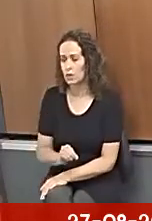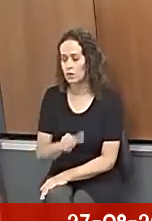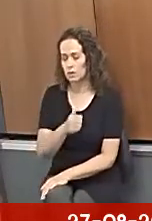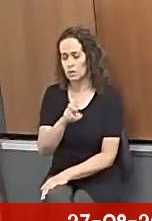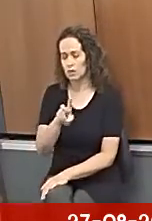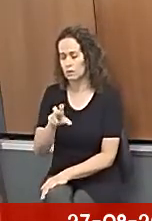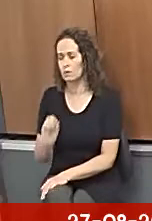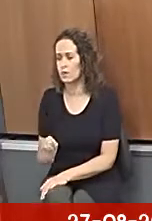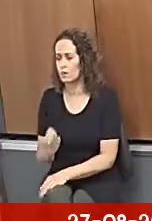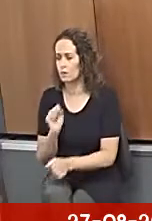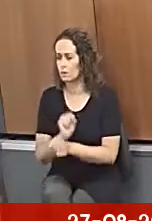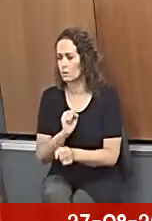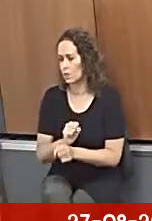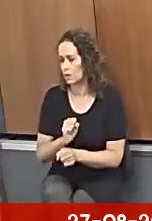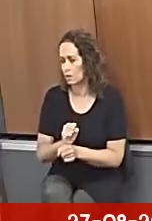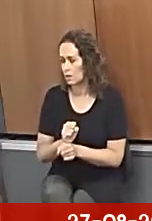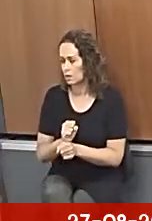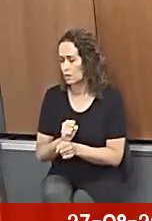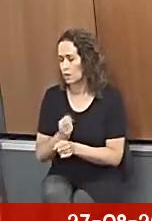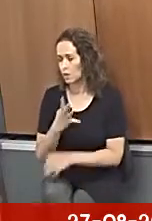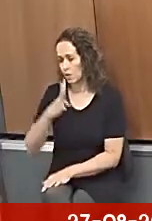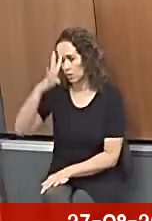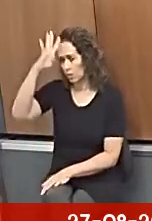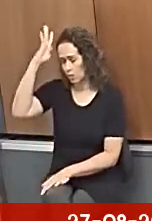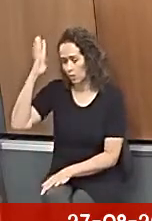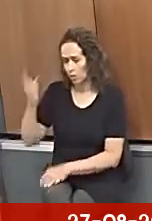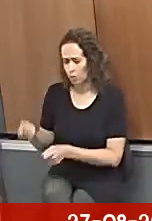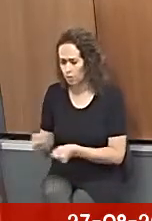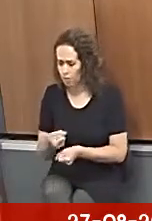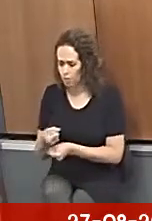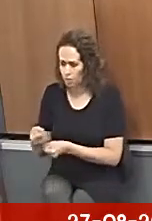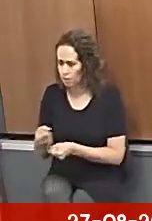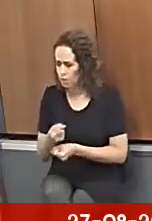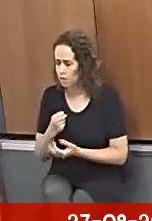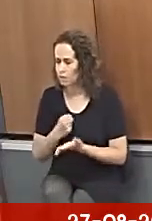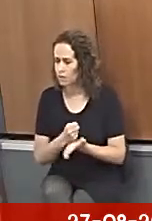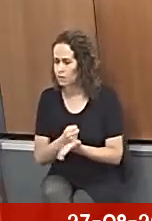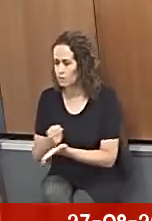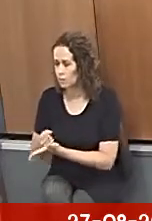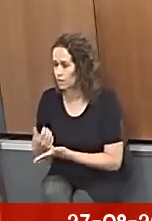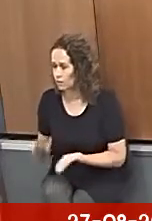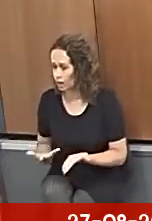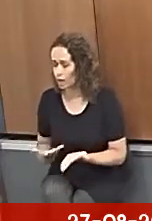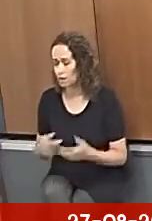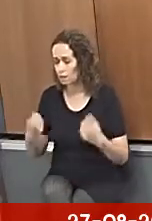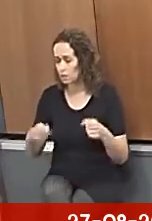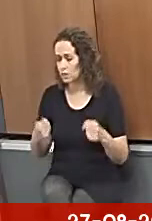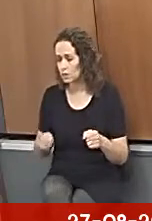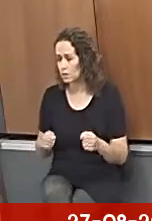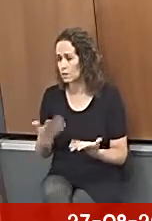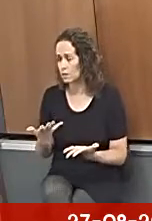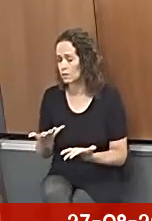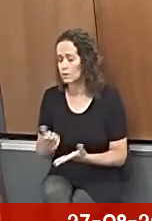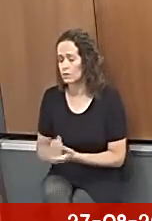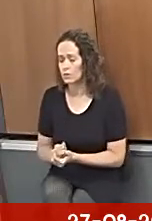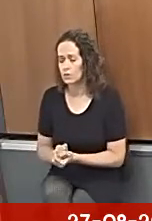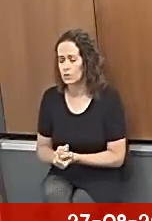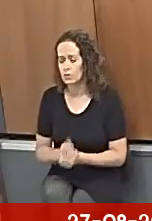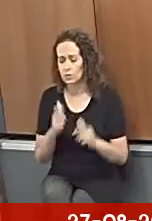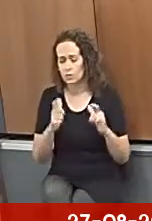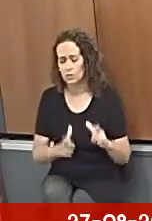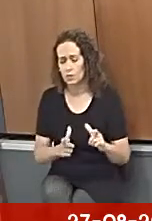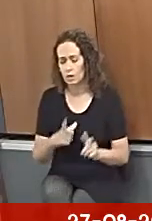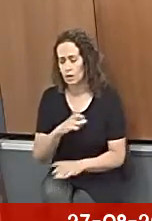de bombeiros para descer pelo elevador é para vencer por equipamentos que fazem uso de energia elétrica no momento do incêndio de um né